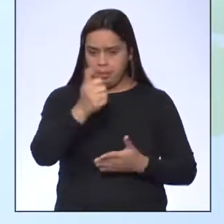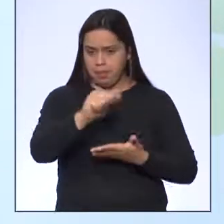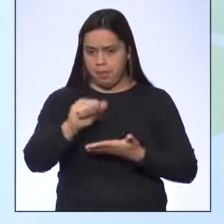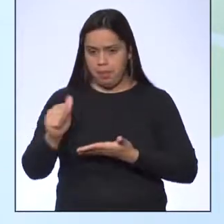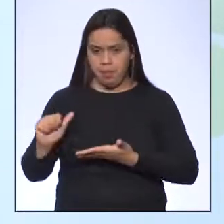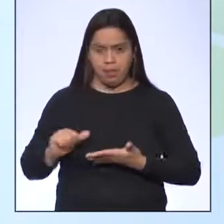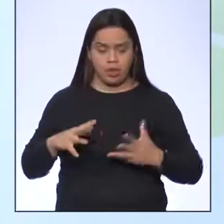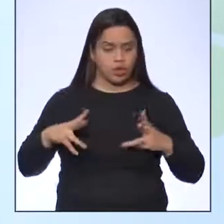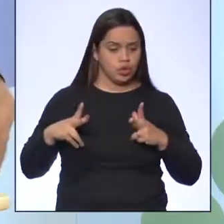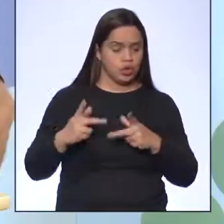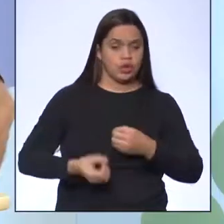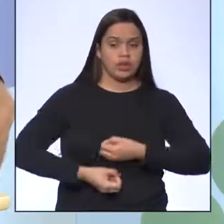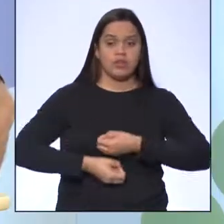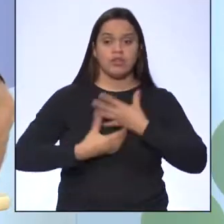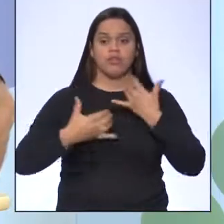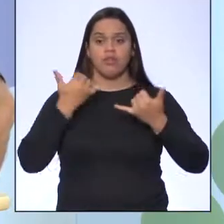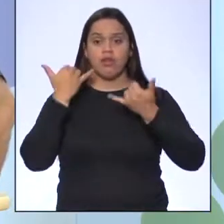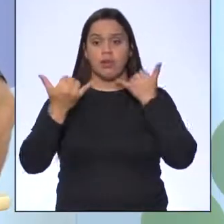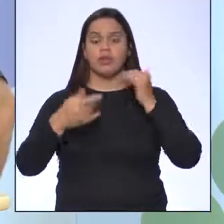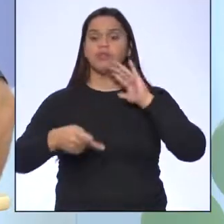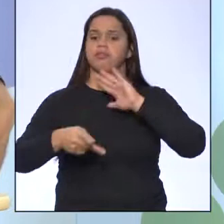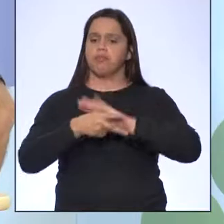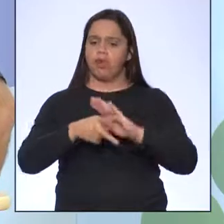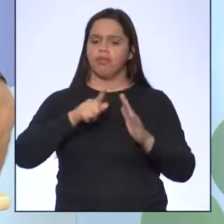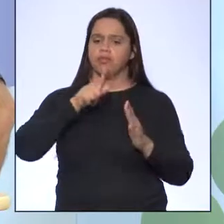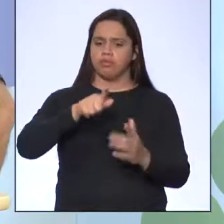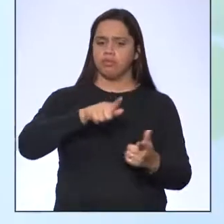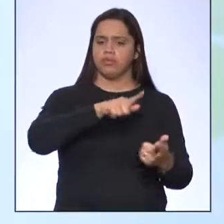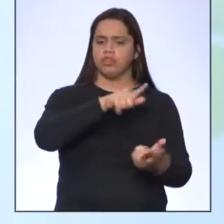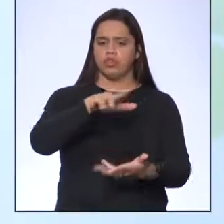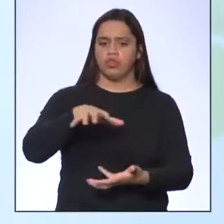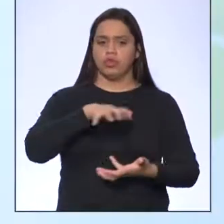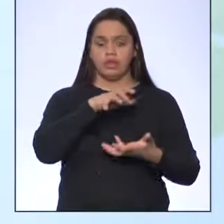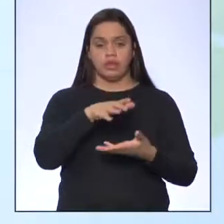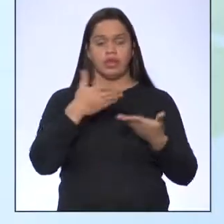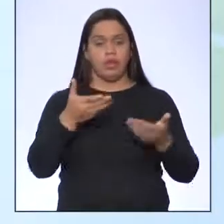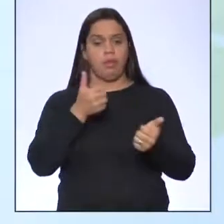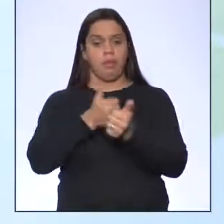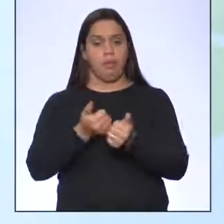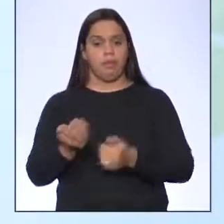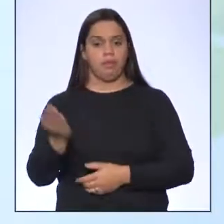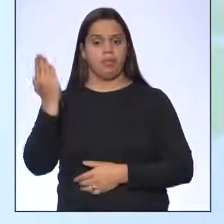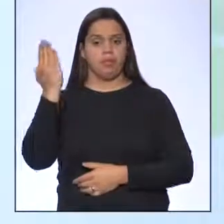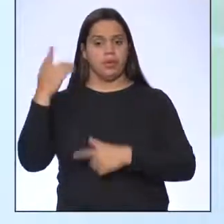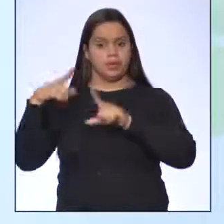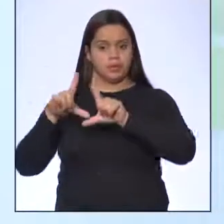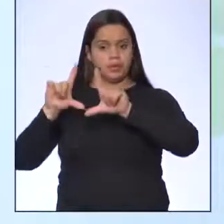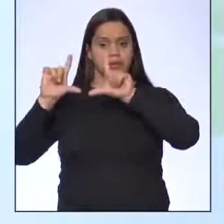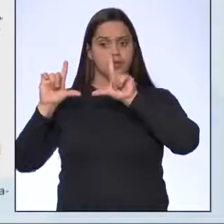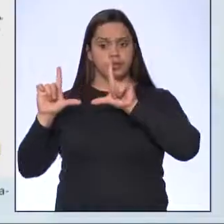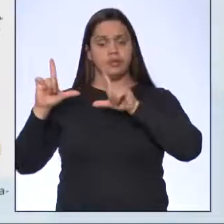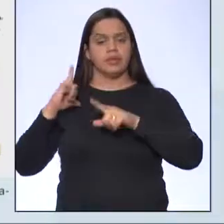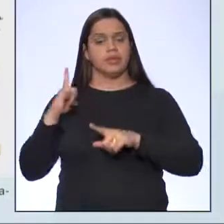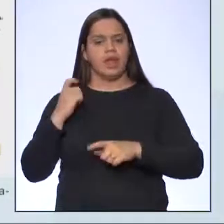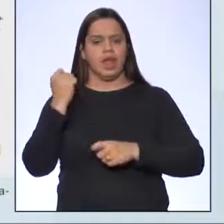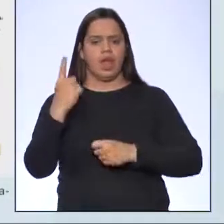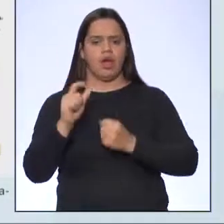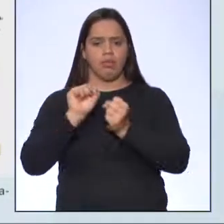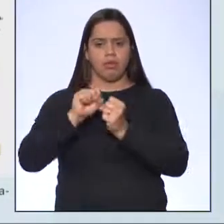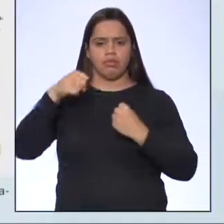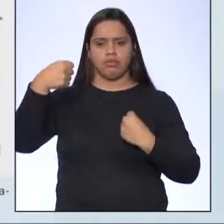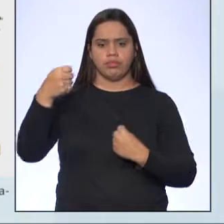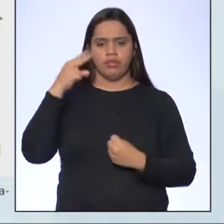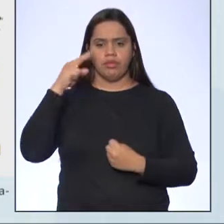informações geográficas, não é isso mesmo? Perfeitamente. Então, acompanhem conosco na tela, né? A gente tem aí algumas